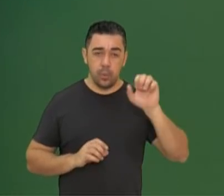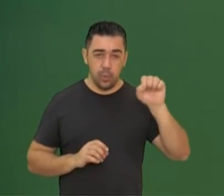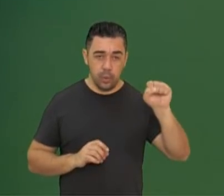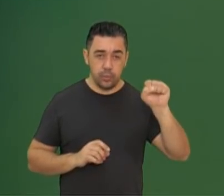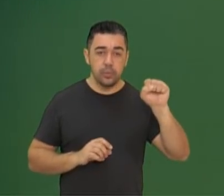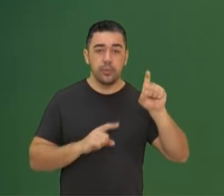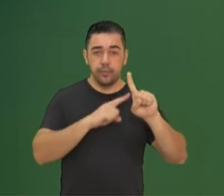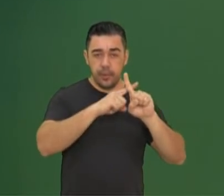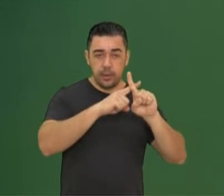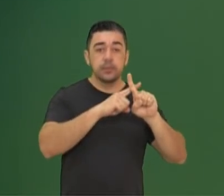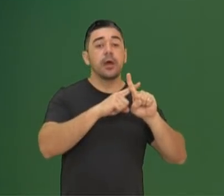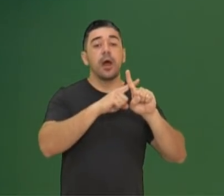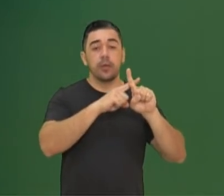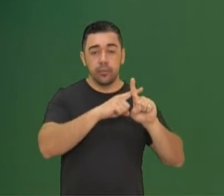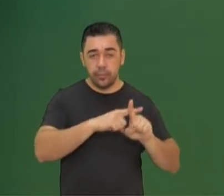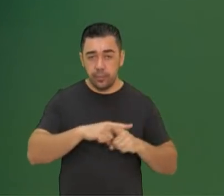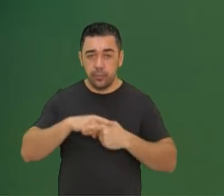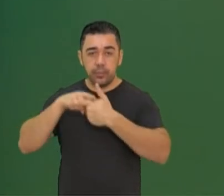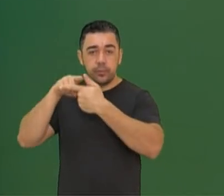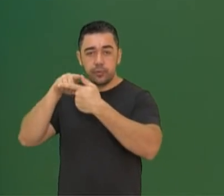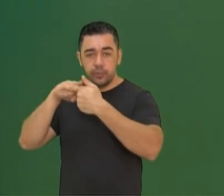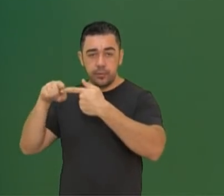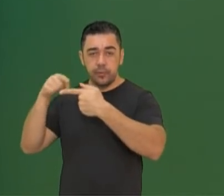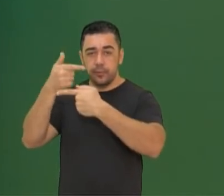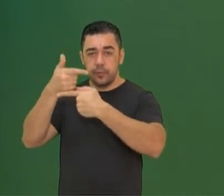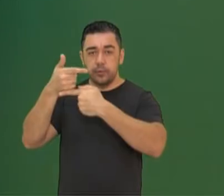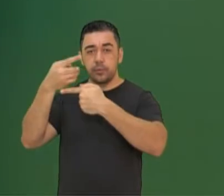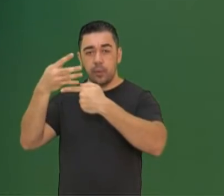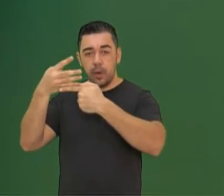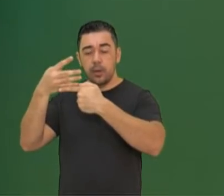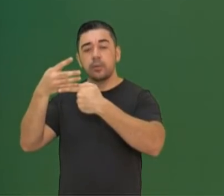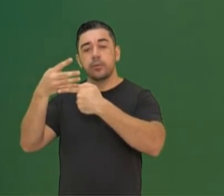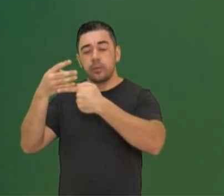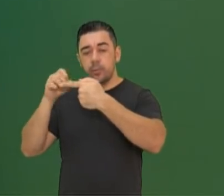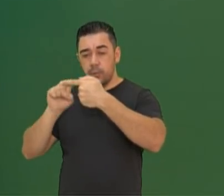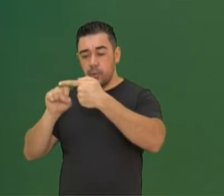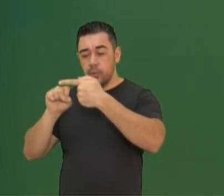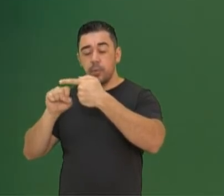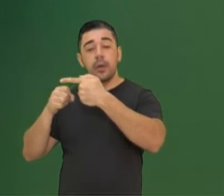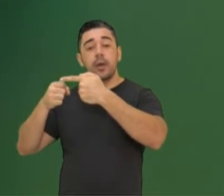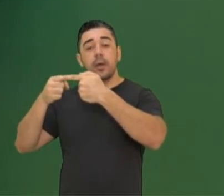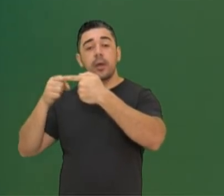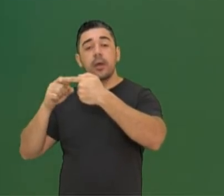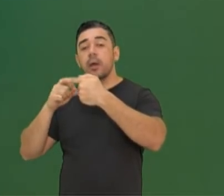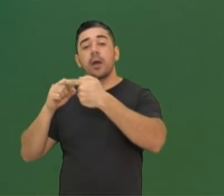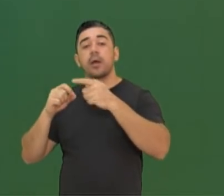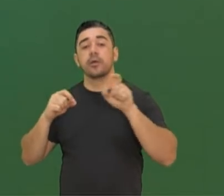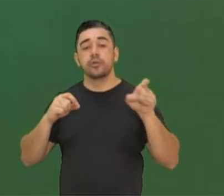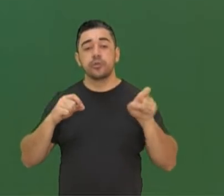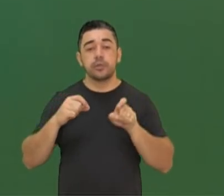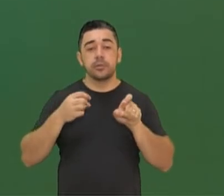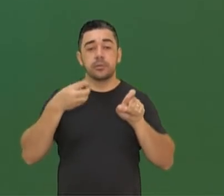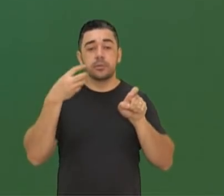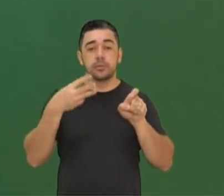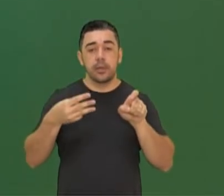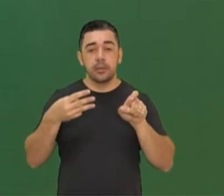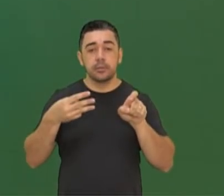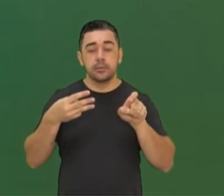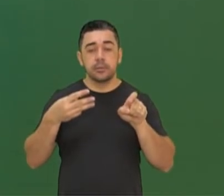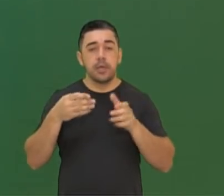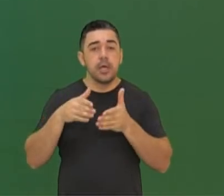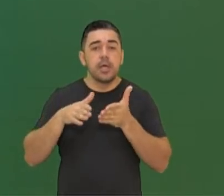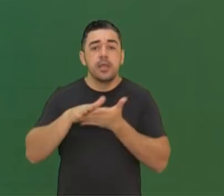dividindo, e 24 por 8 é 3. Por que o professor não colocou nenhuma unidade de